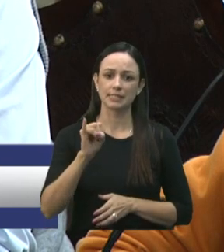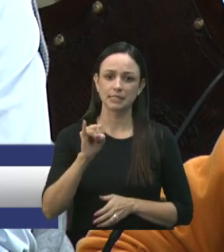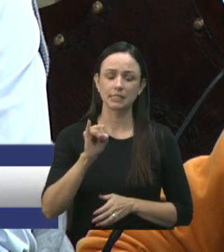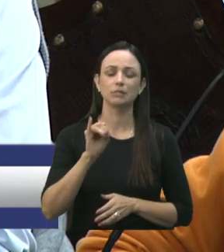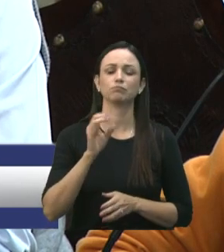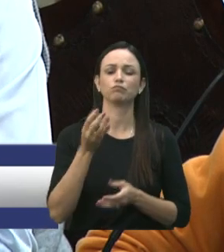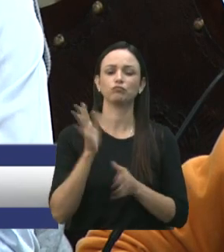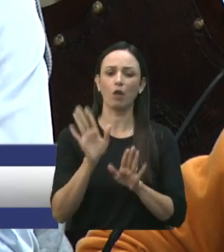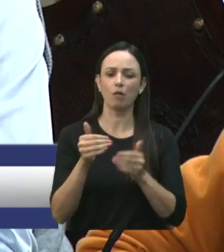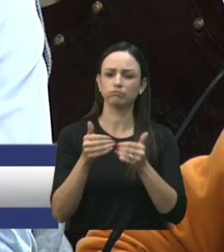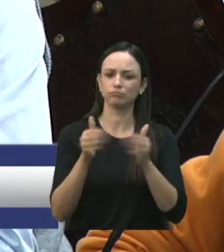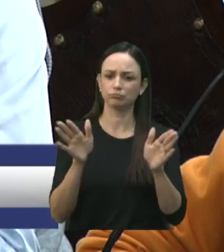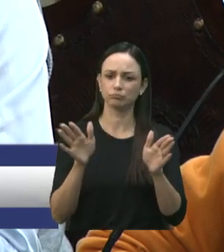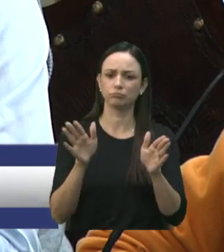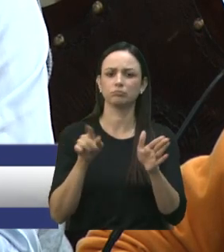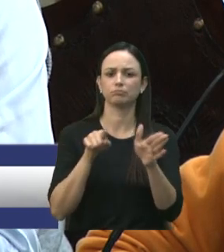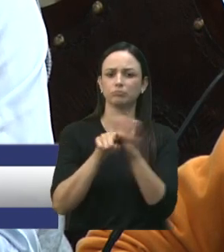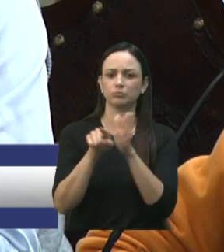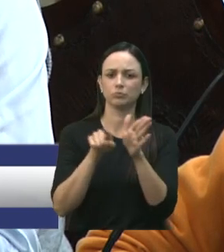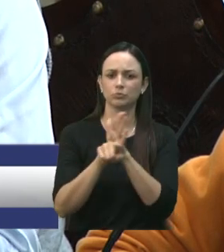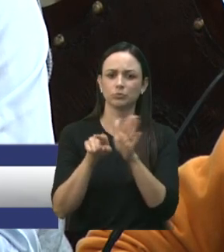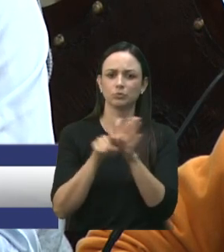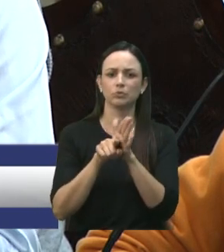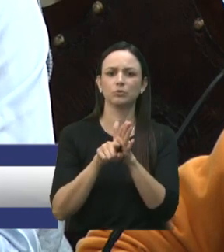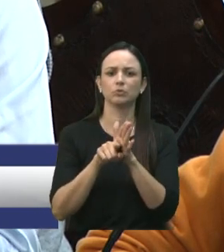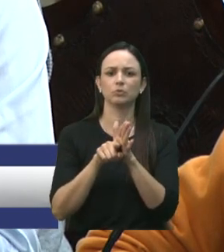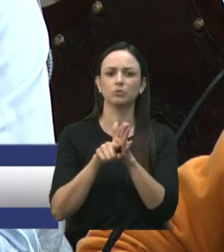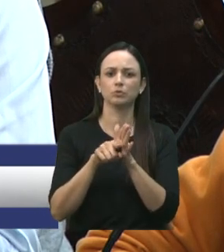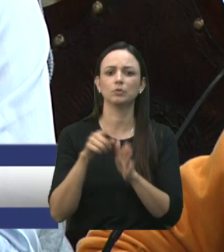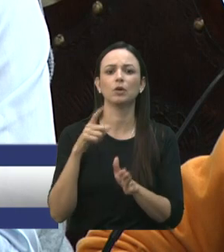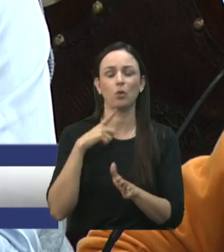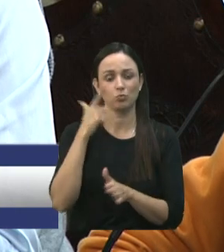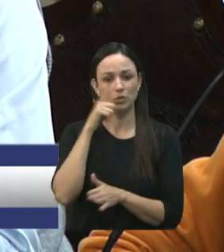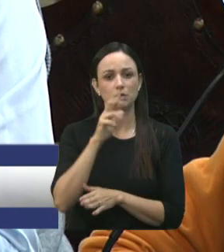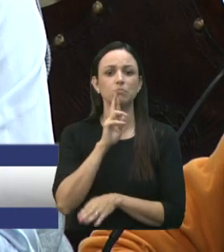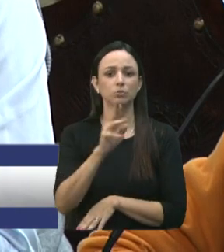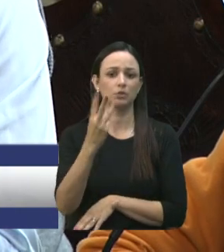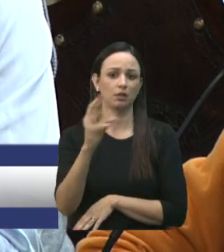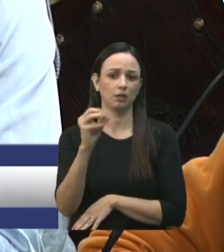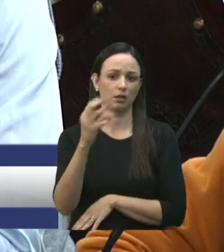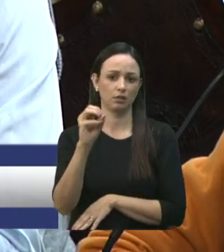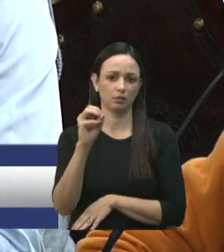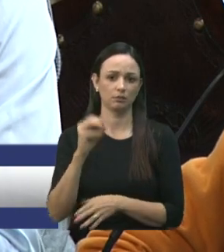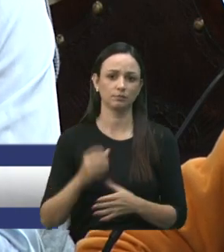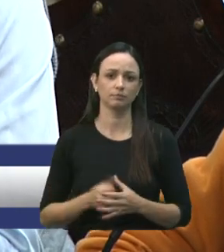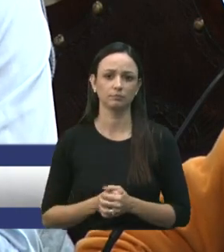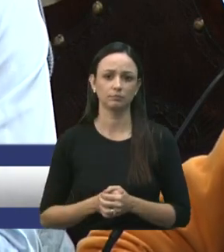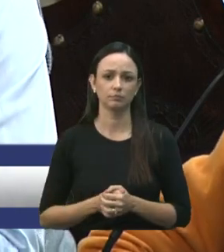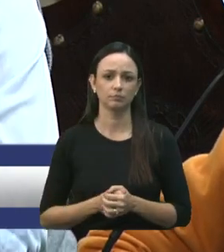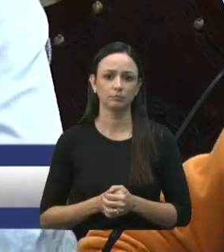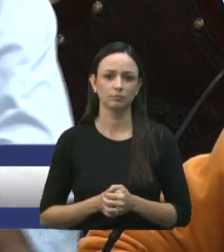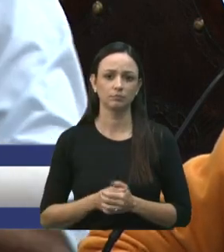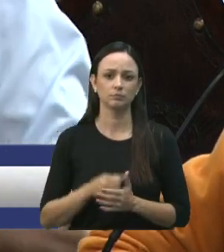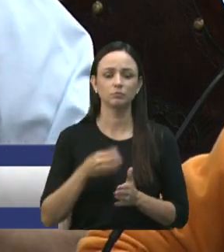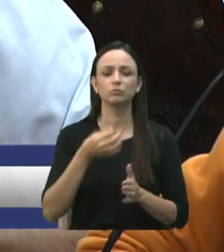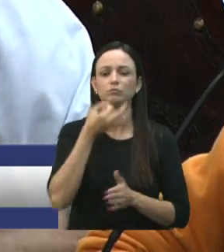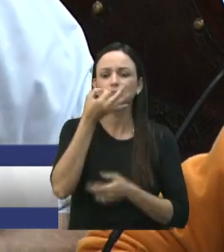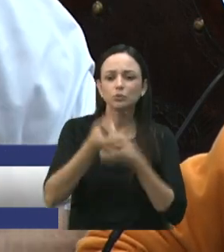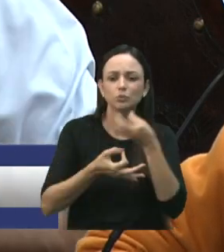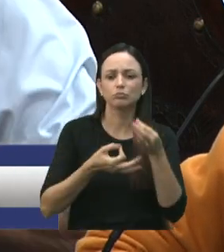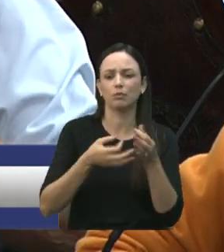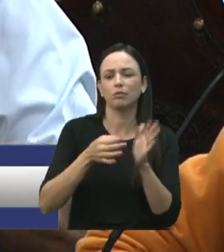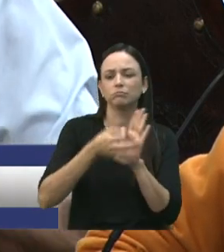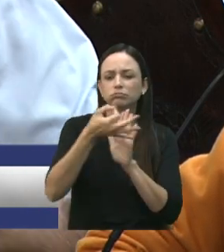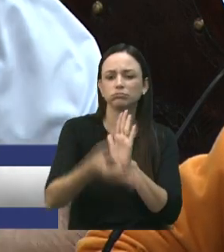consulta pública, 30 pessoas, é isso, participaram? 30 consultas. 30 sugestões, 30